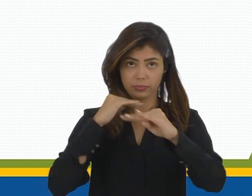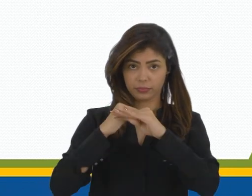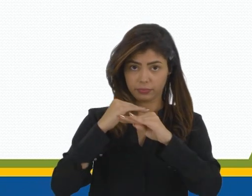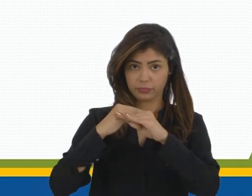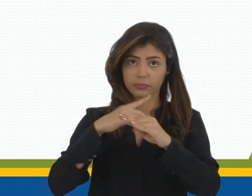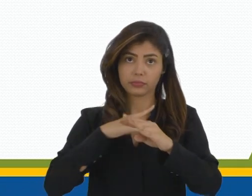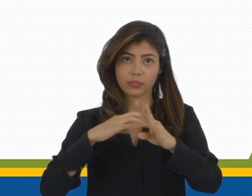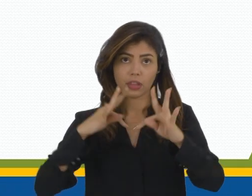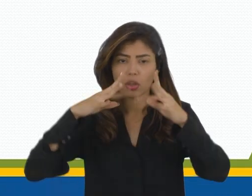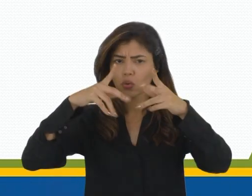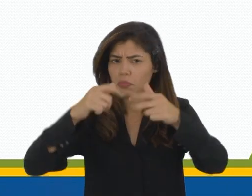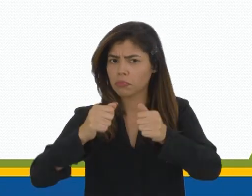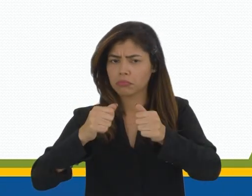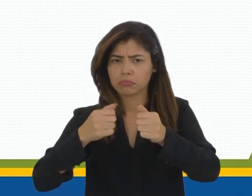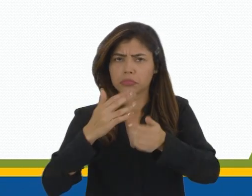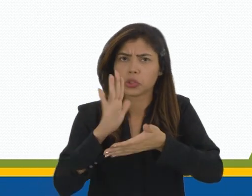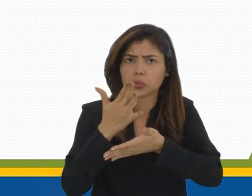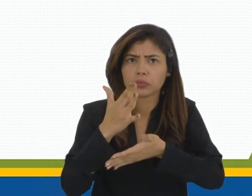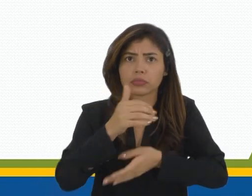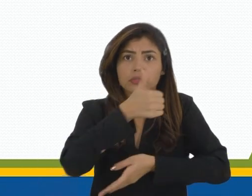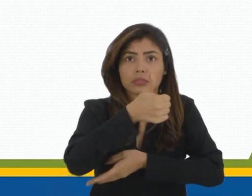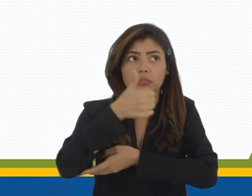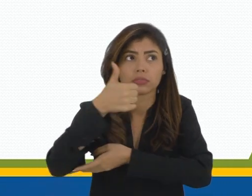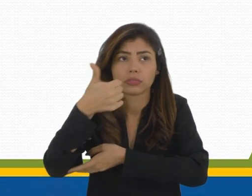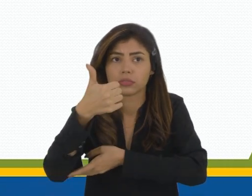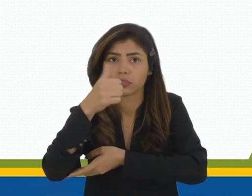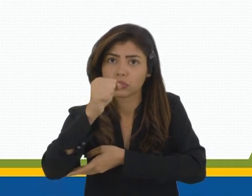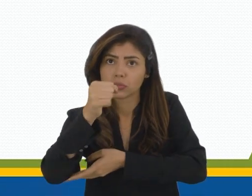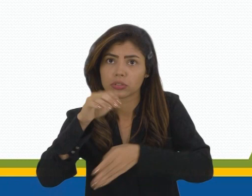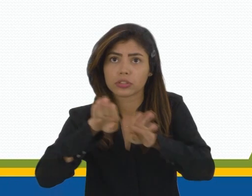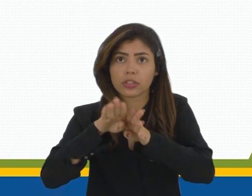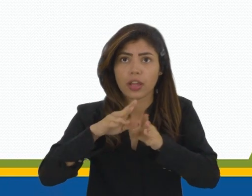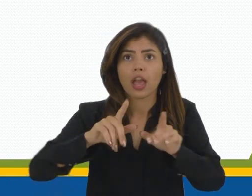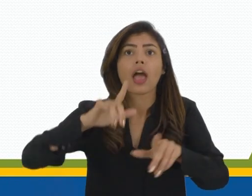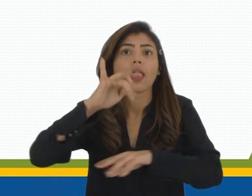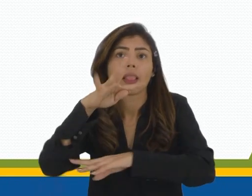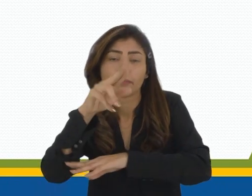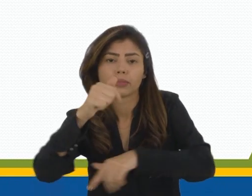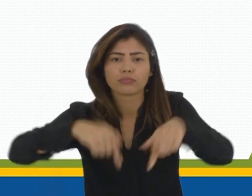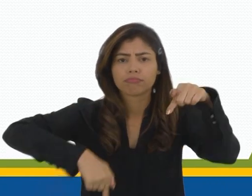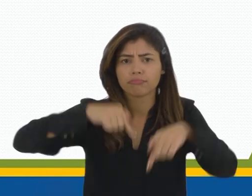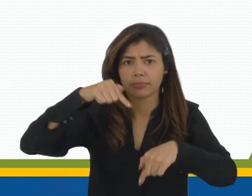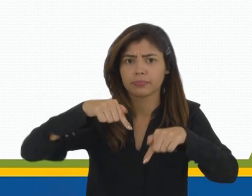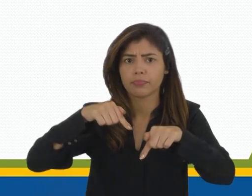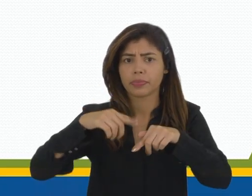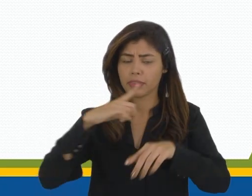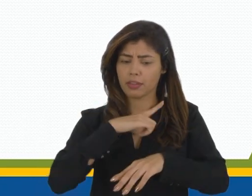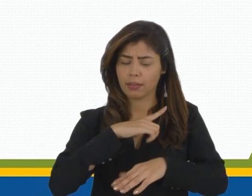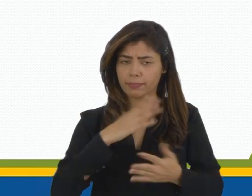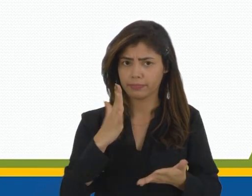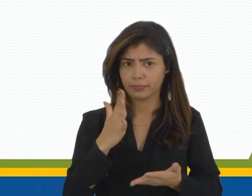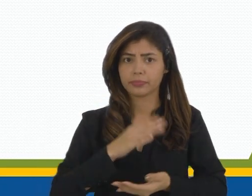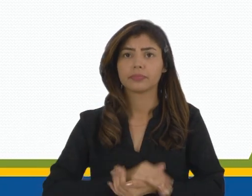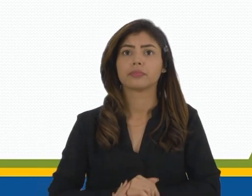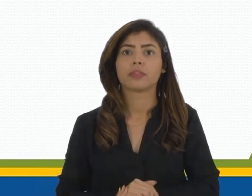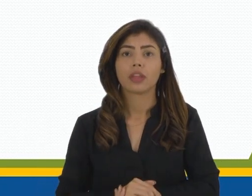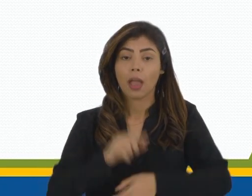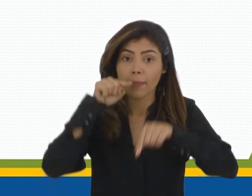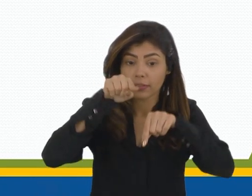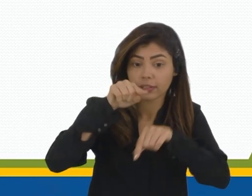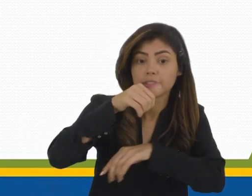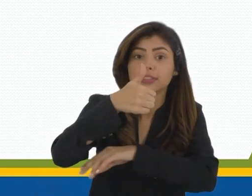Existem em torno de 118 elementos químicos. Atualmente existem 118 elementos químicos, mas